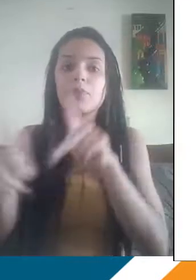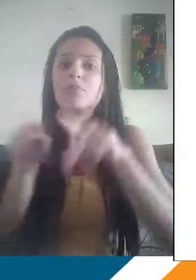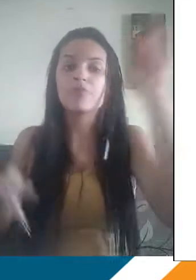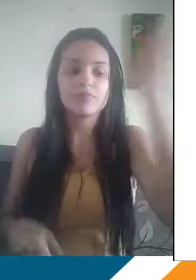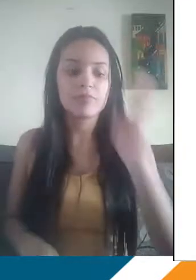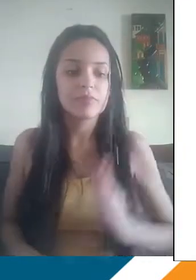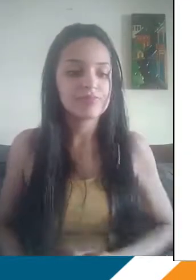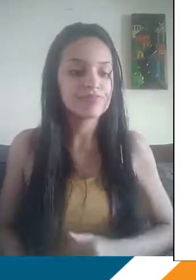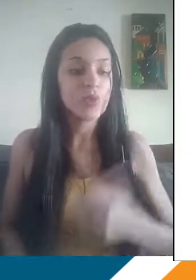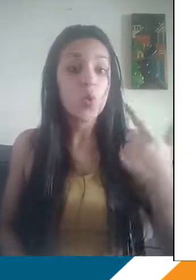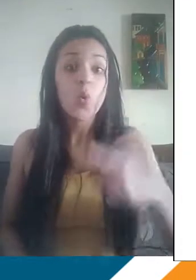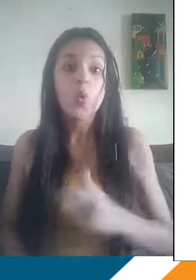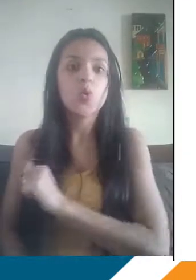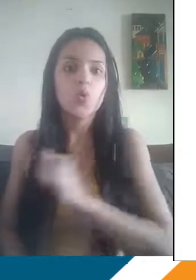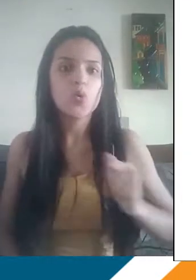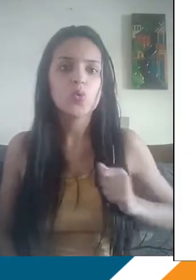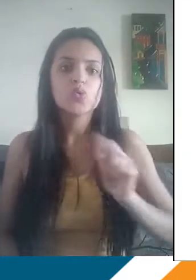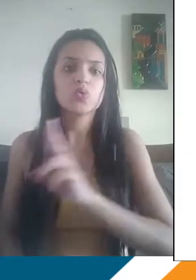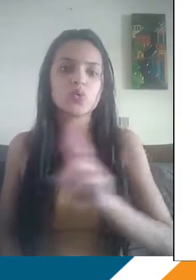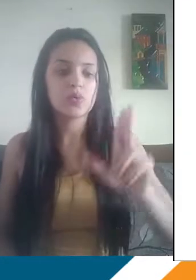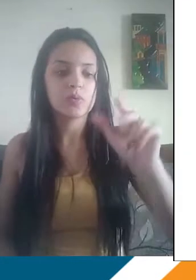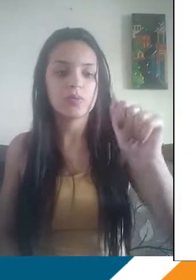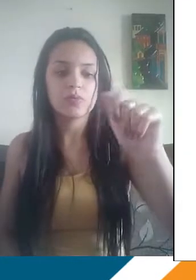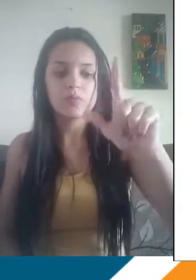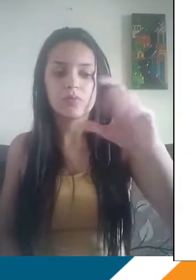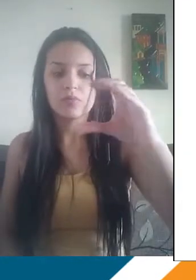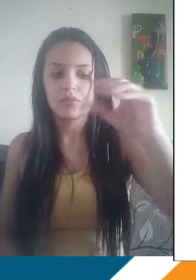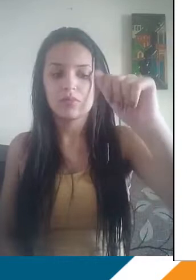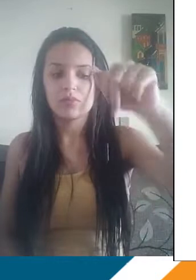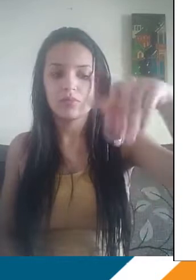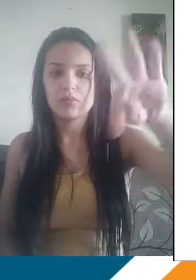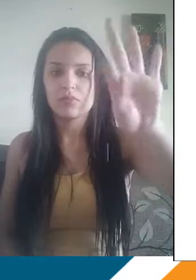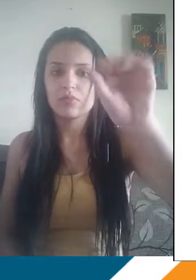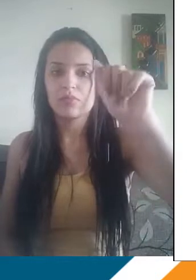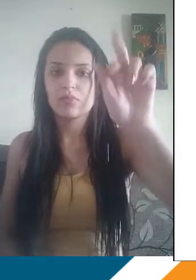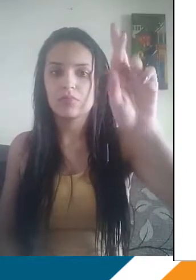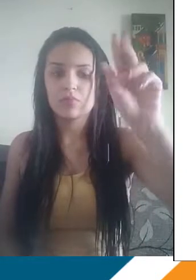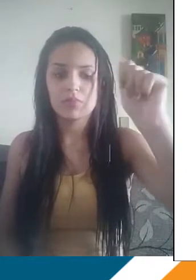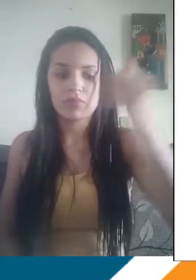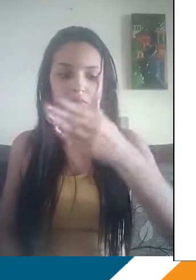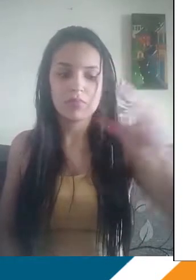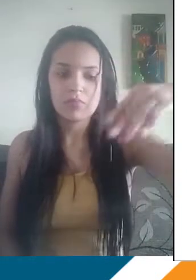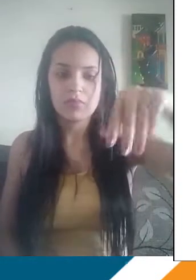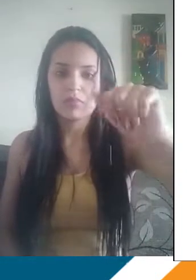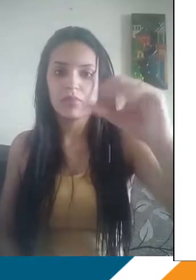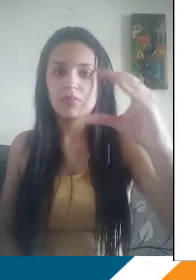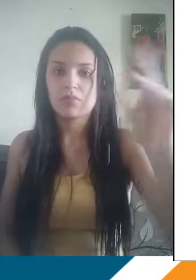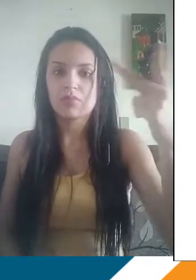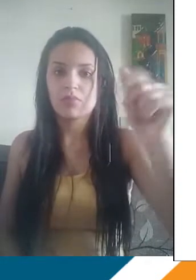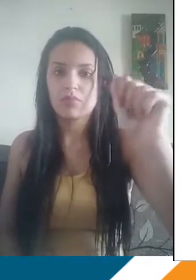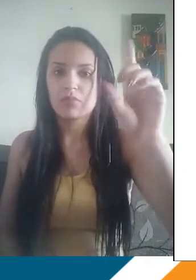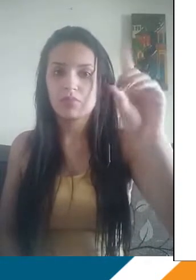Alcântara Machado também é um nome importante do modernismo. Ele nasceu em uma família tradicional de São